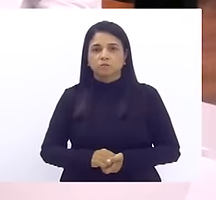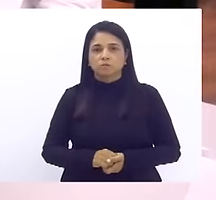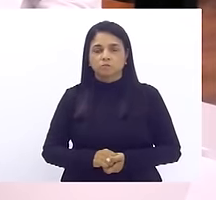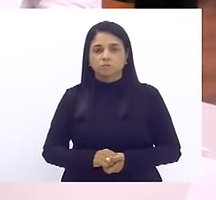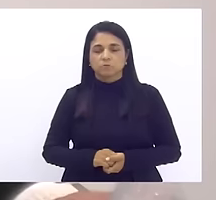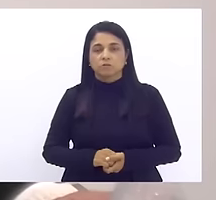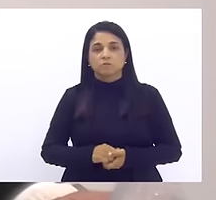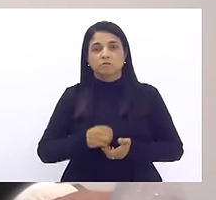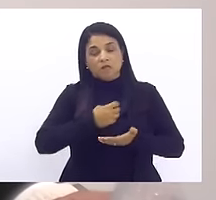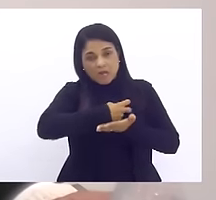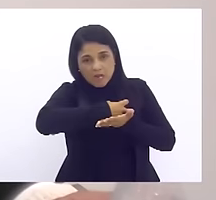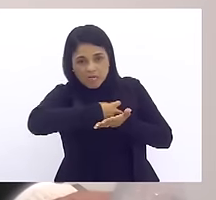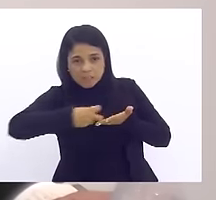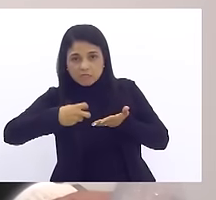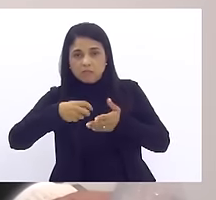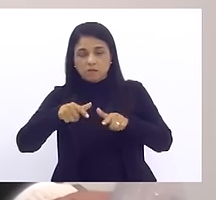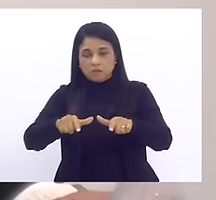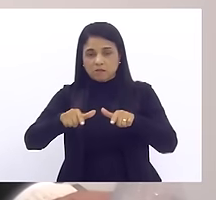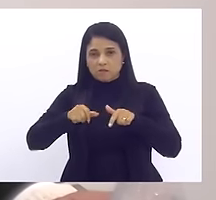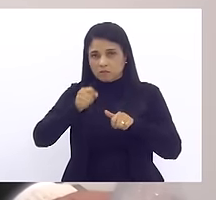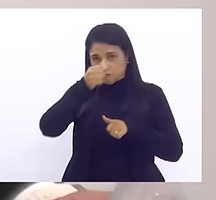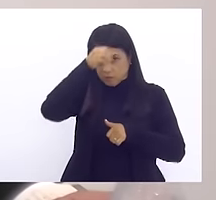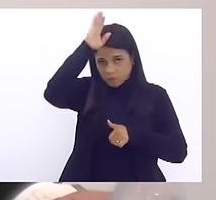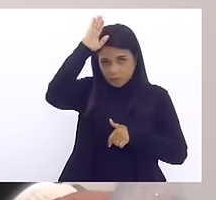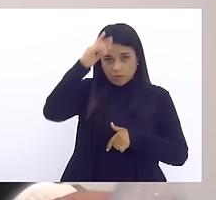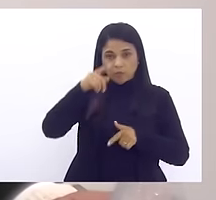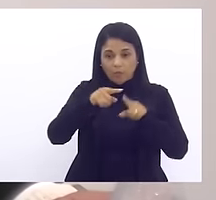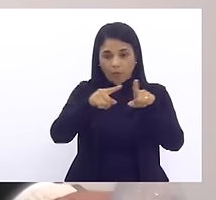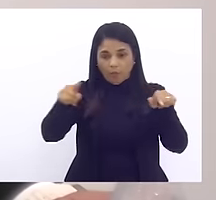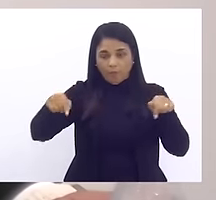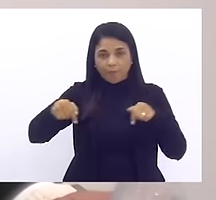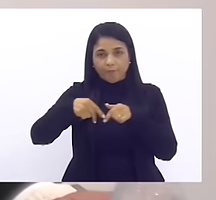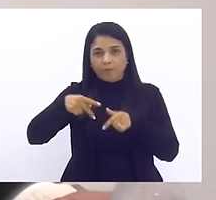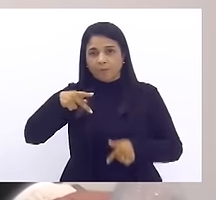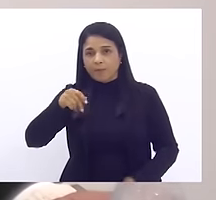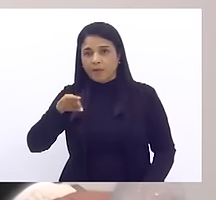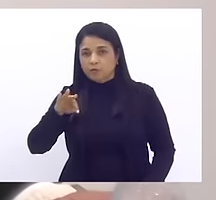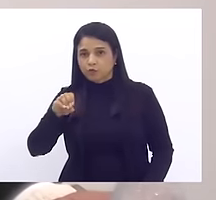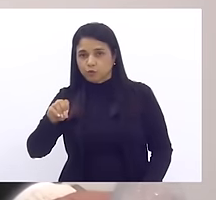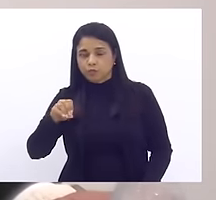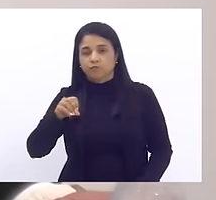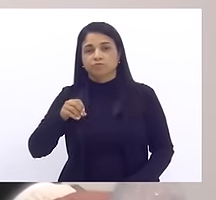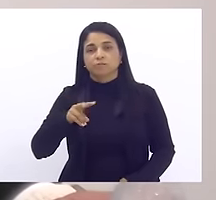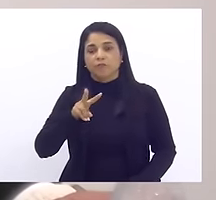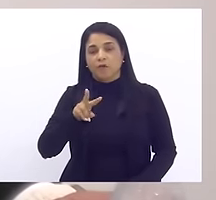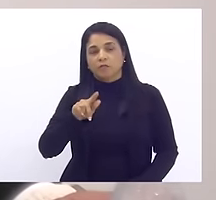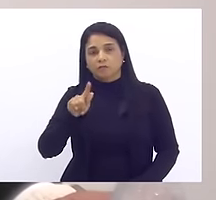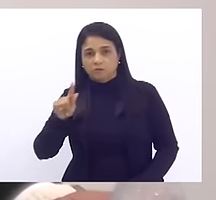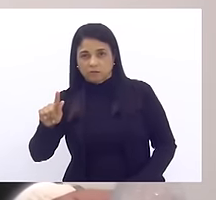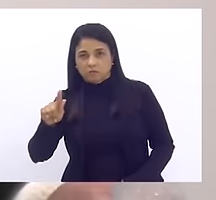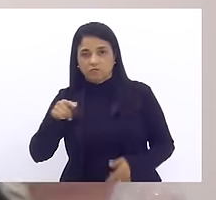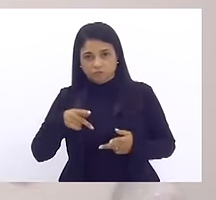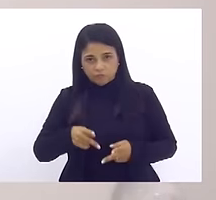após a cassação da licença do bombeiro o pátio de Vargem Grande a pele continua operando naquele pátio